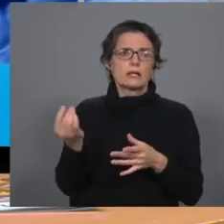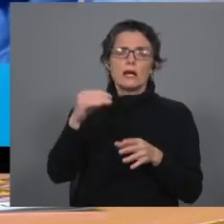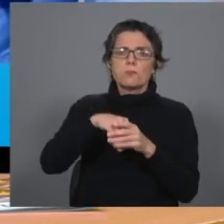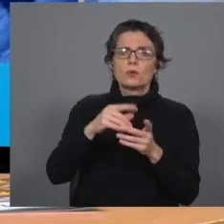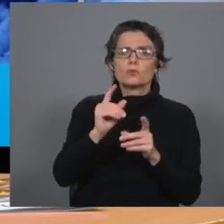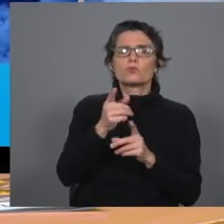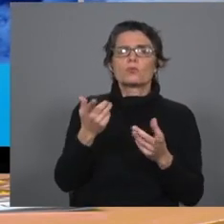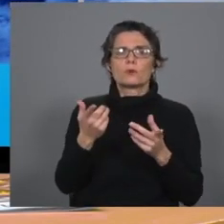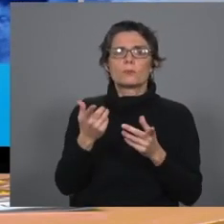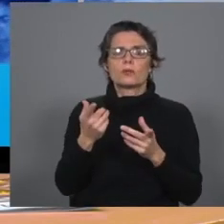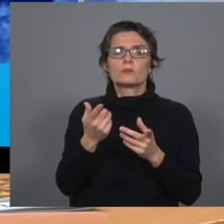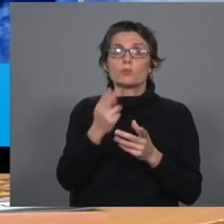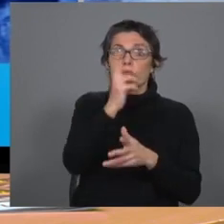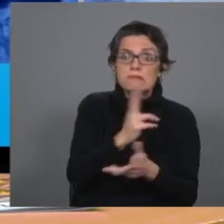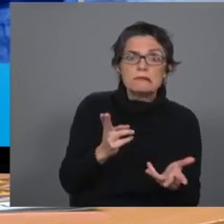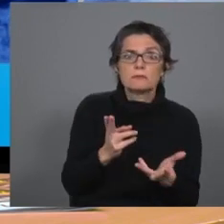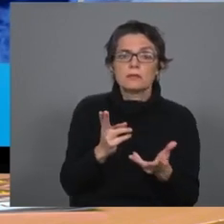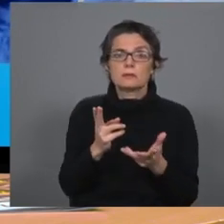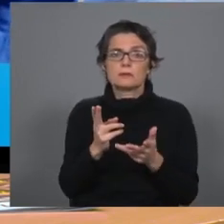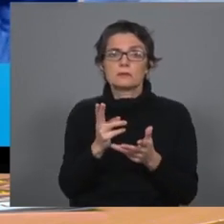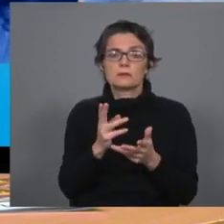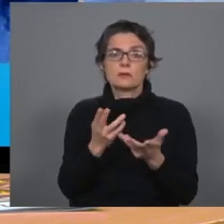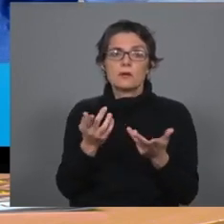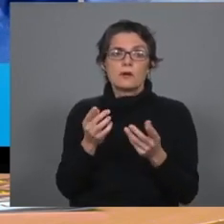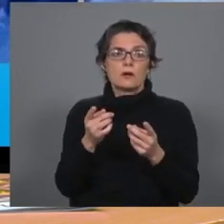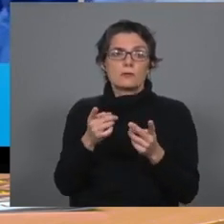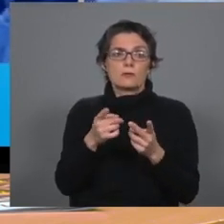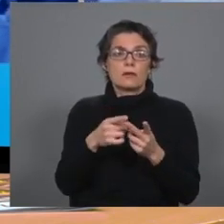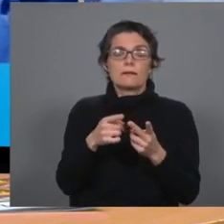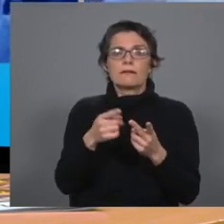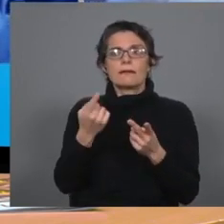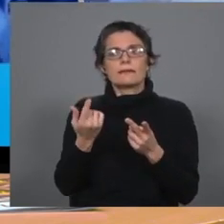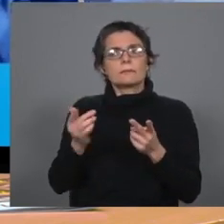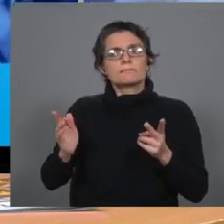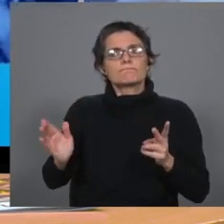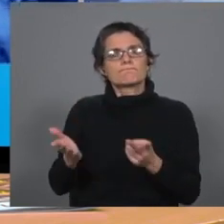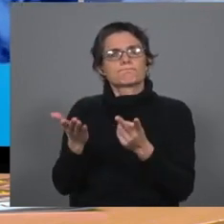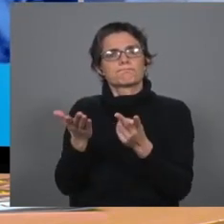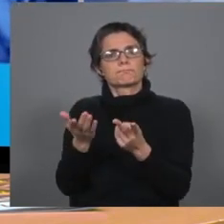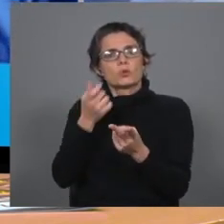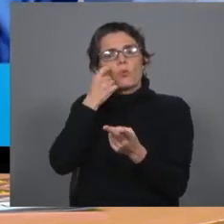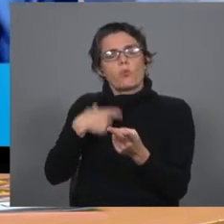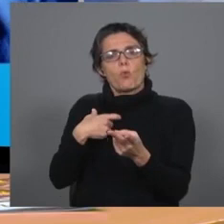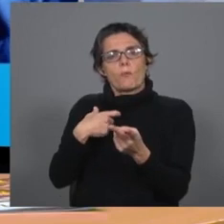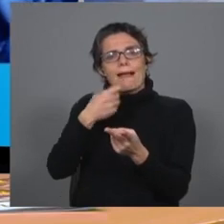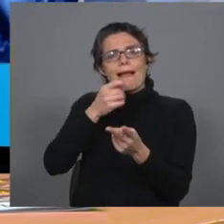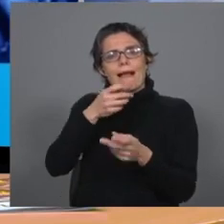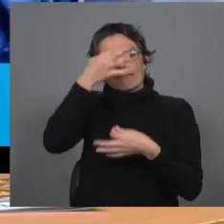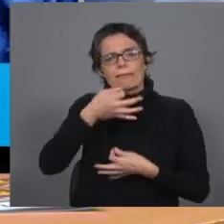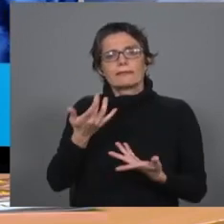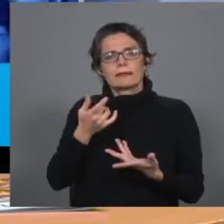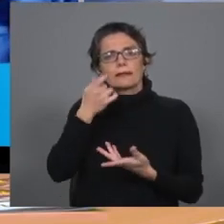das comunidades cristãs e também a promoção humana integral. Por exemplo, nós outros no nosso instituto